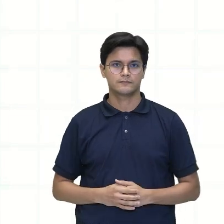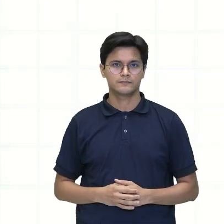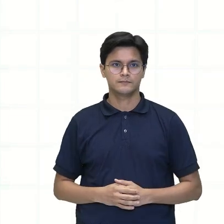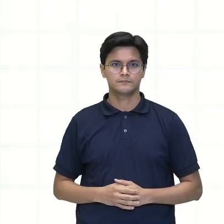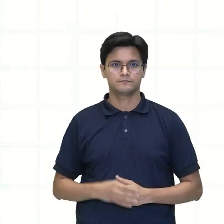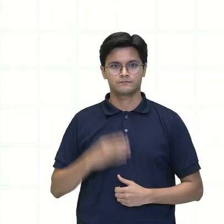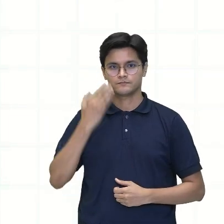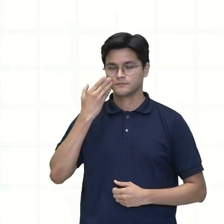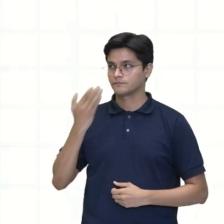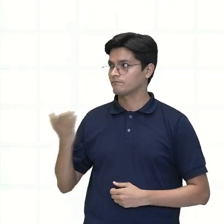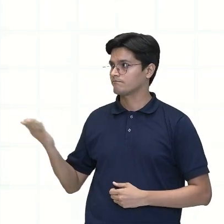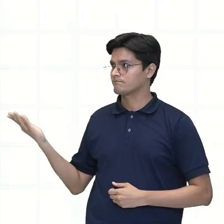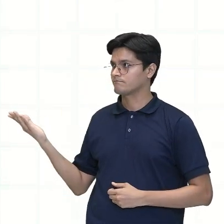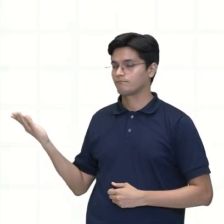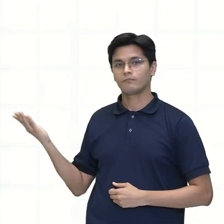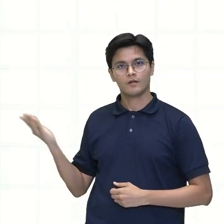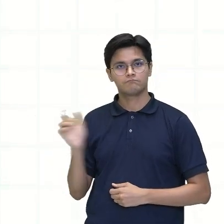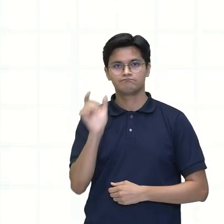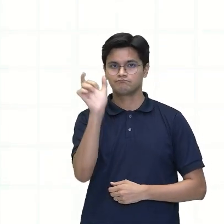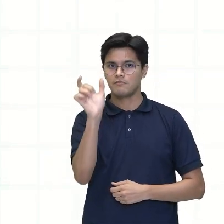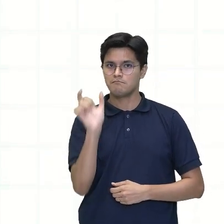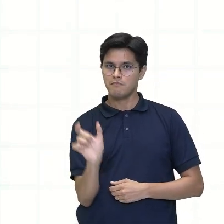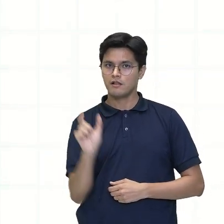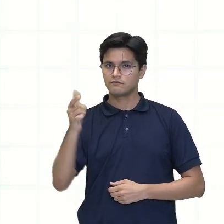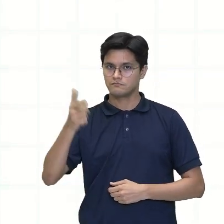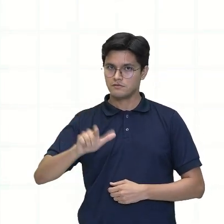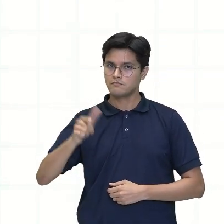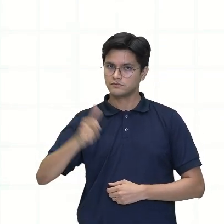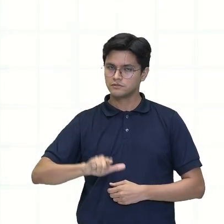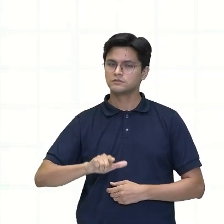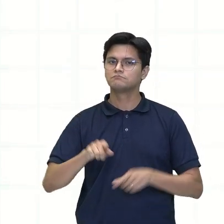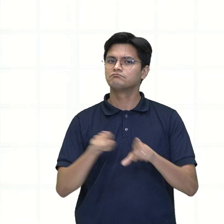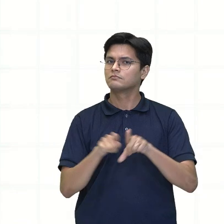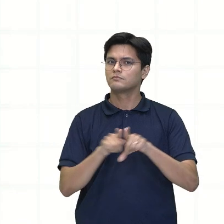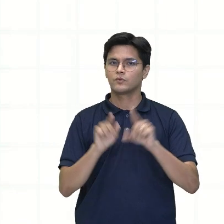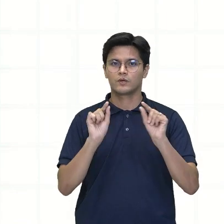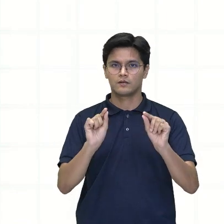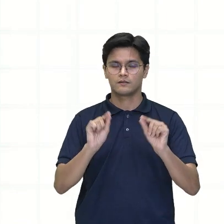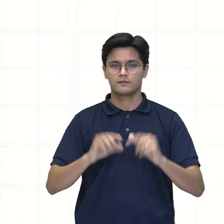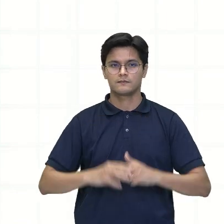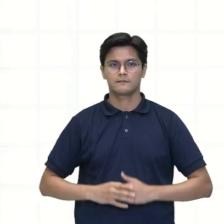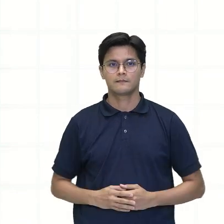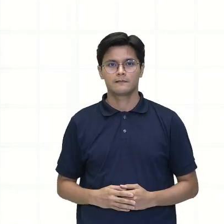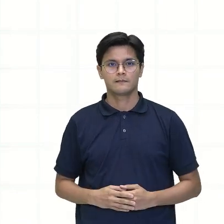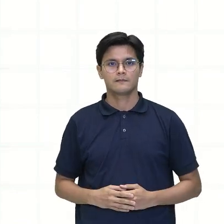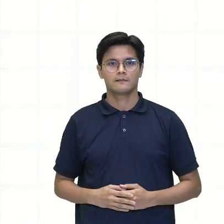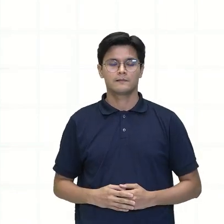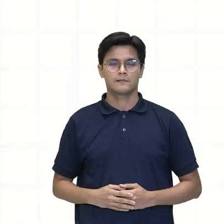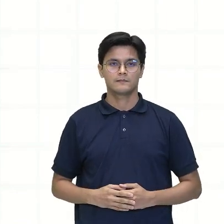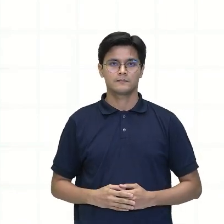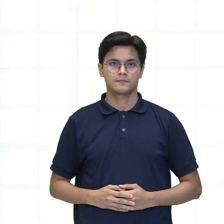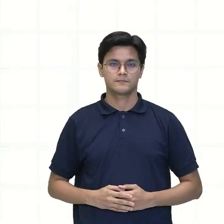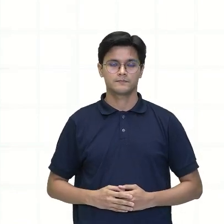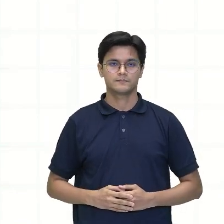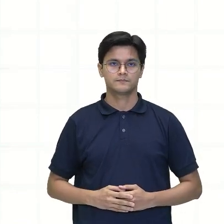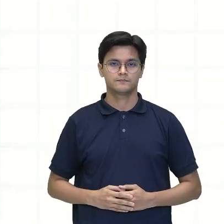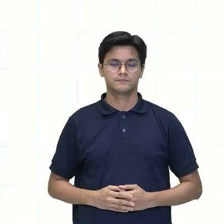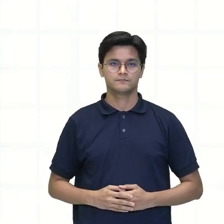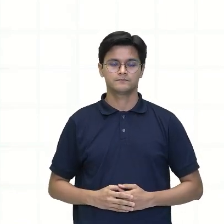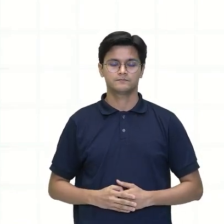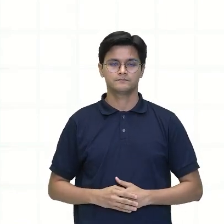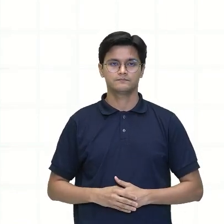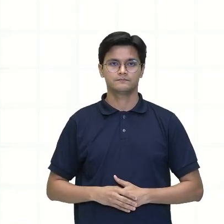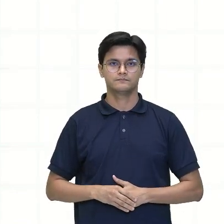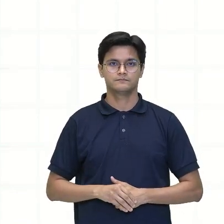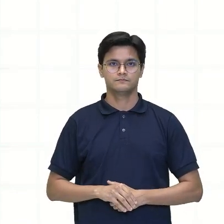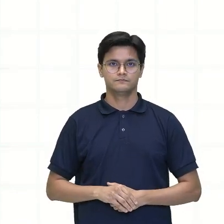vai repetir, não é? O que mais? Feelings of sadness, variety